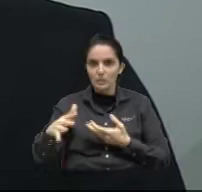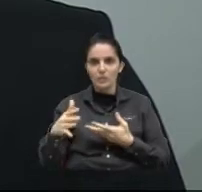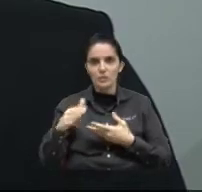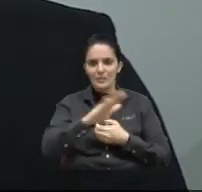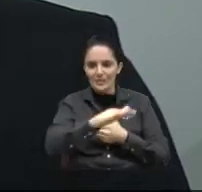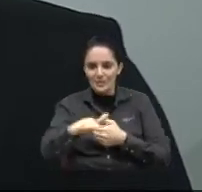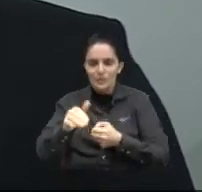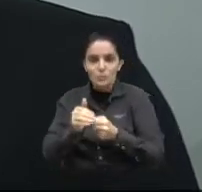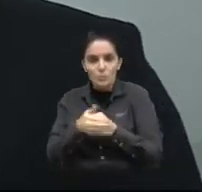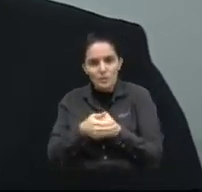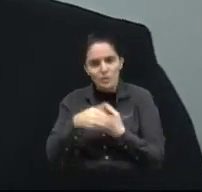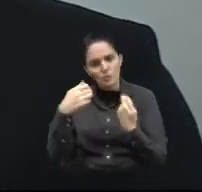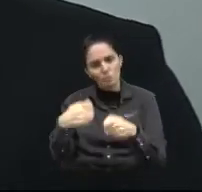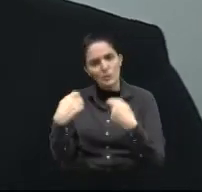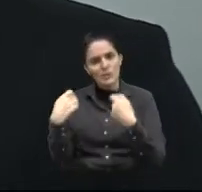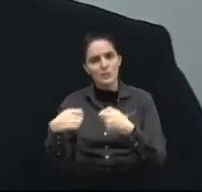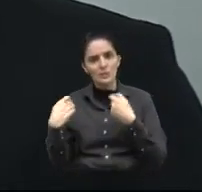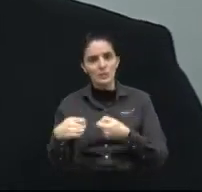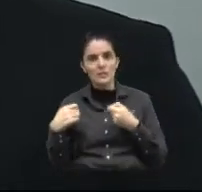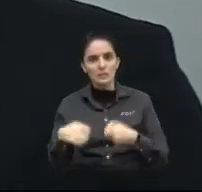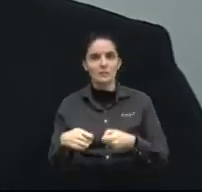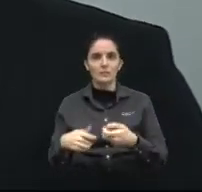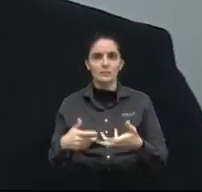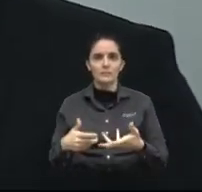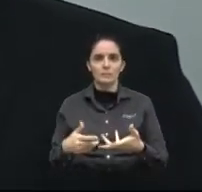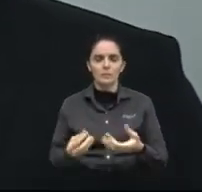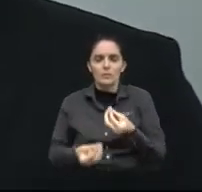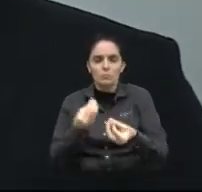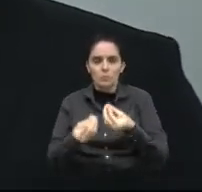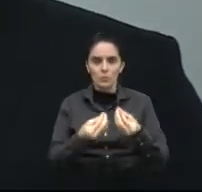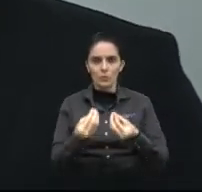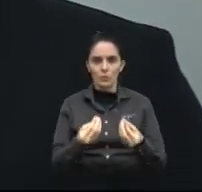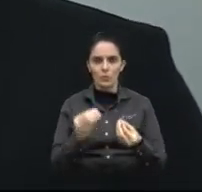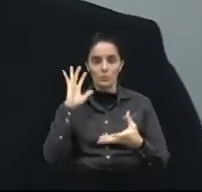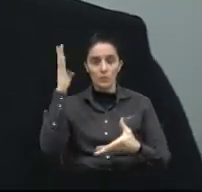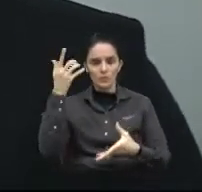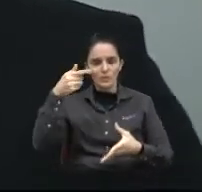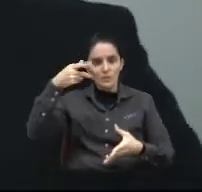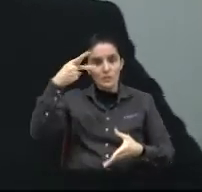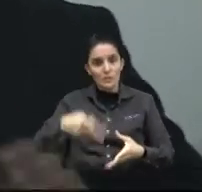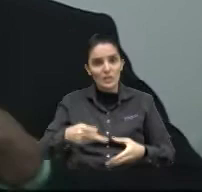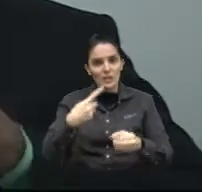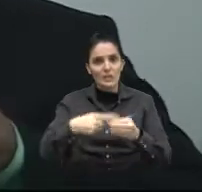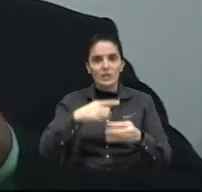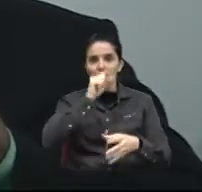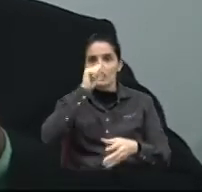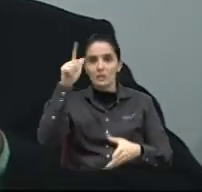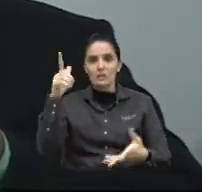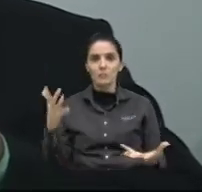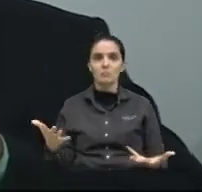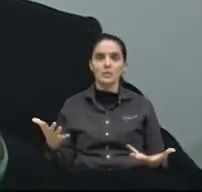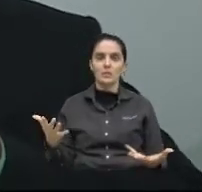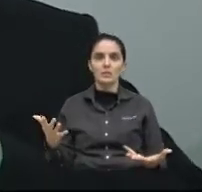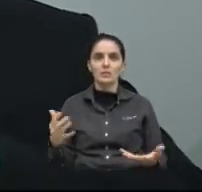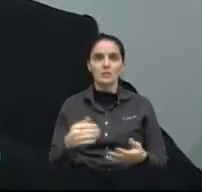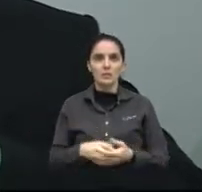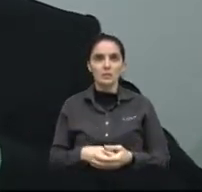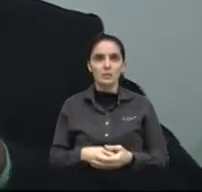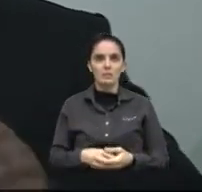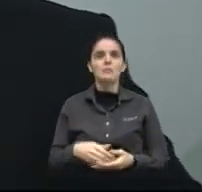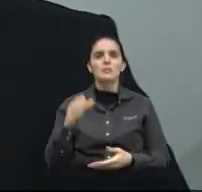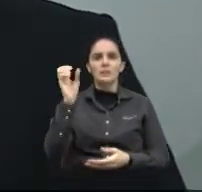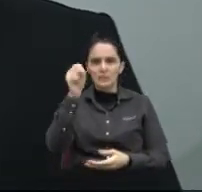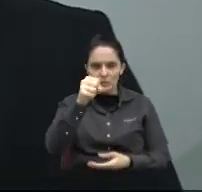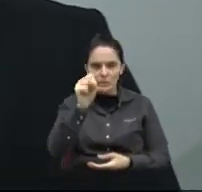onde já se viu gente está acontecendo na nossa cidade perguntar pra mim que estava acontecendo na cidade está acontecendo